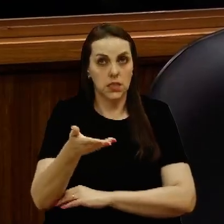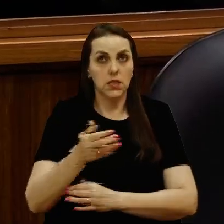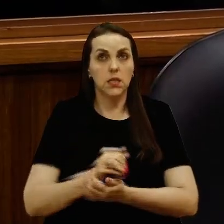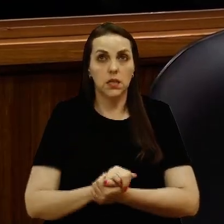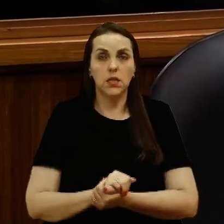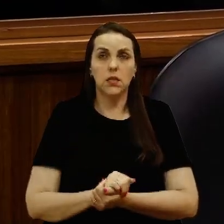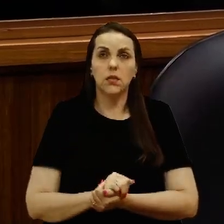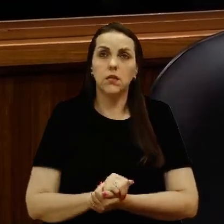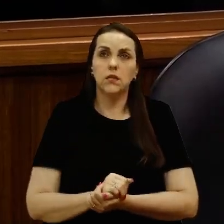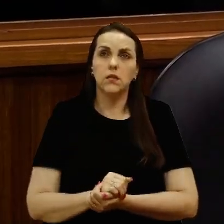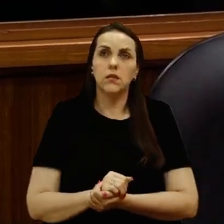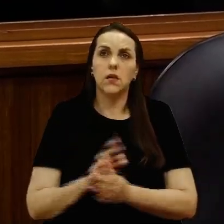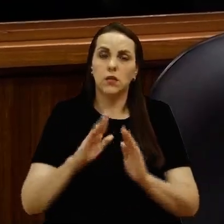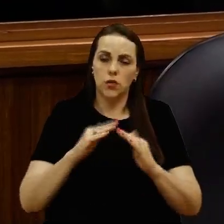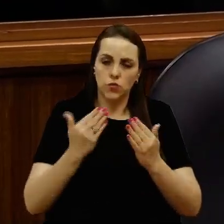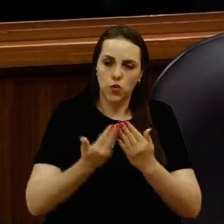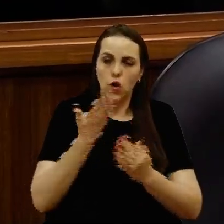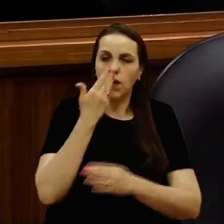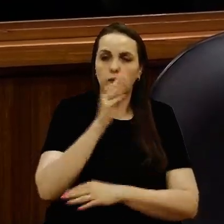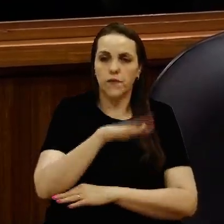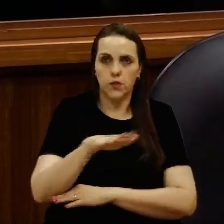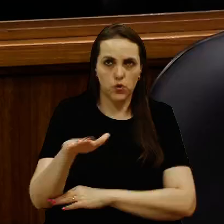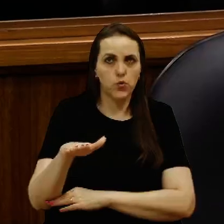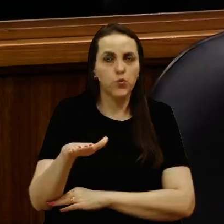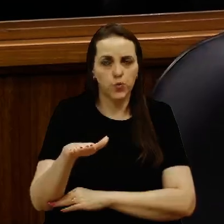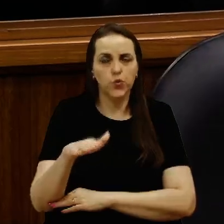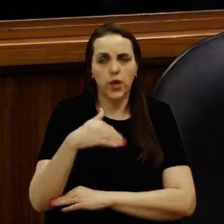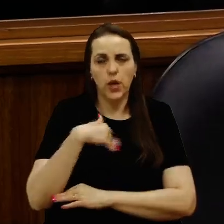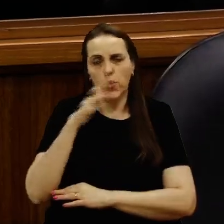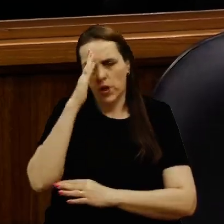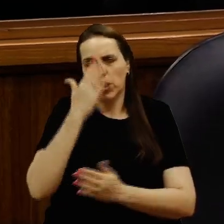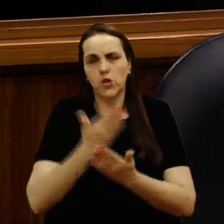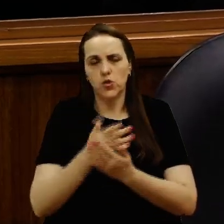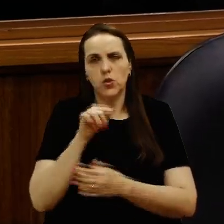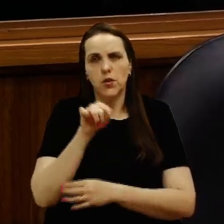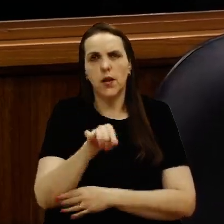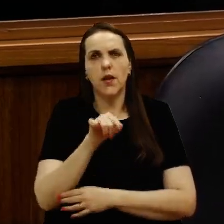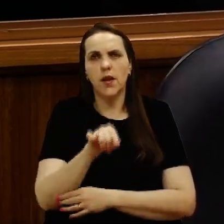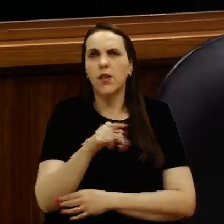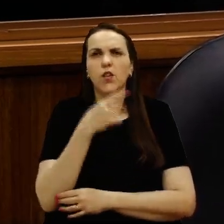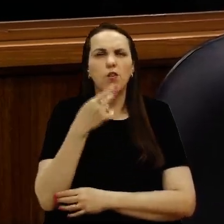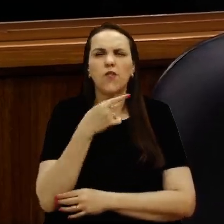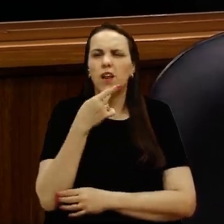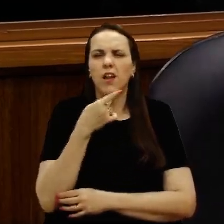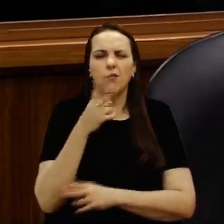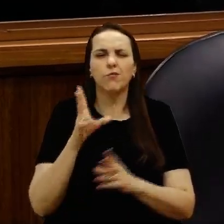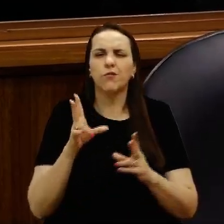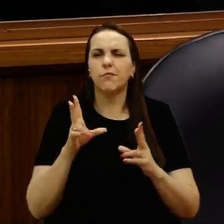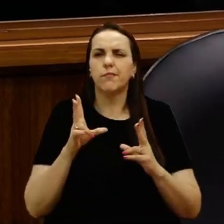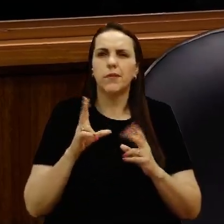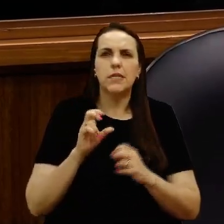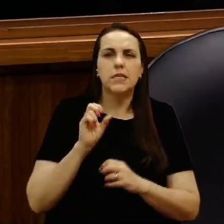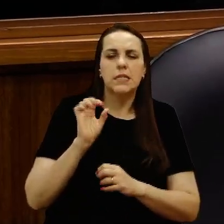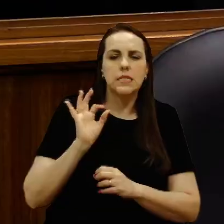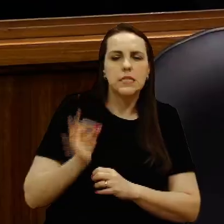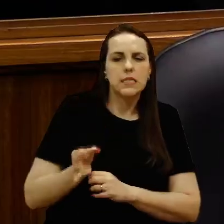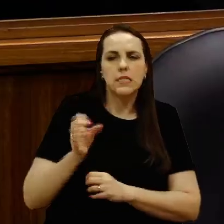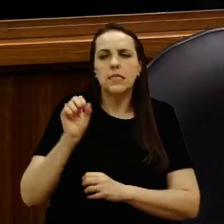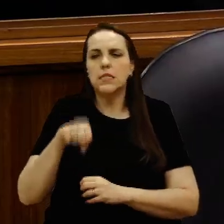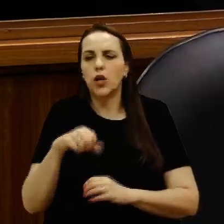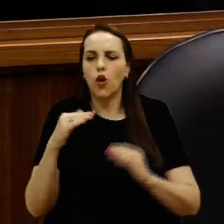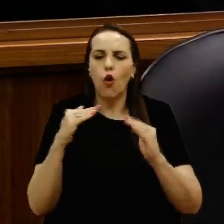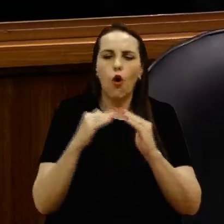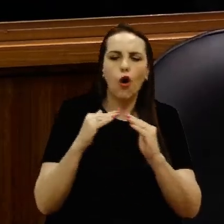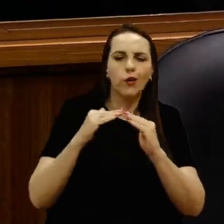escolas de educação infantil. Eu acho que aqui a gente não está falando do mérito de ser favorável ou não à PPP. A